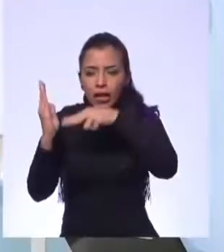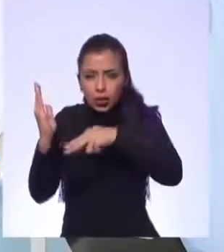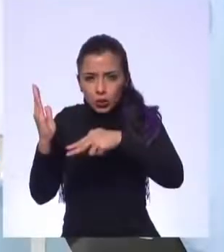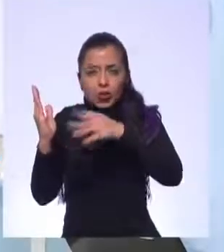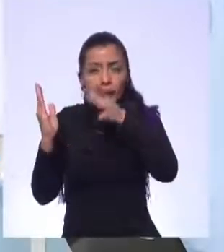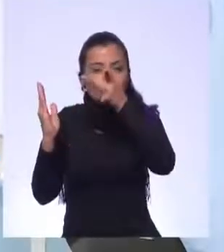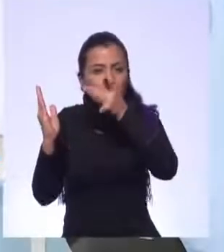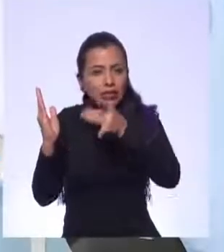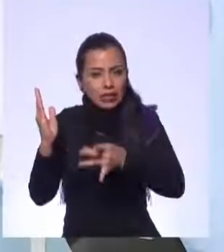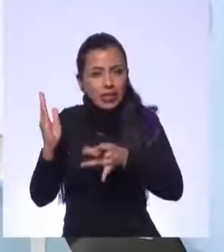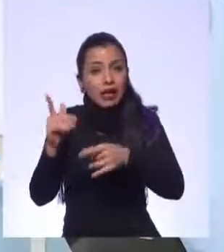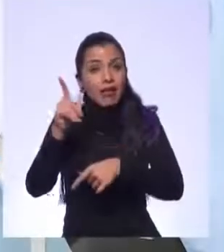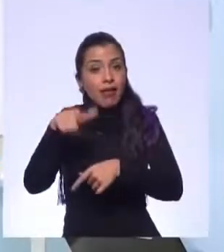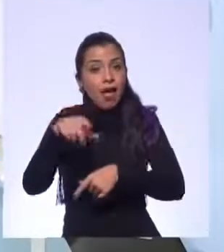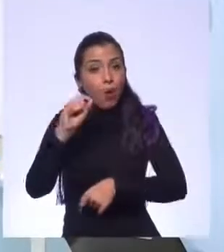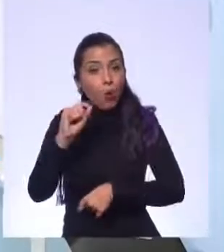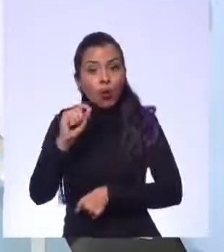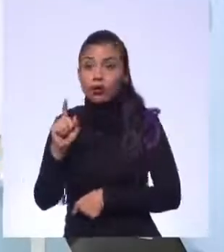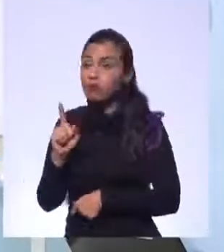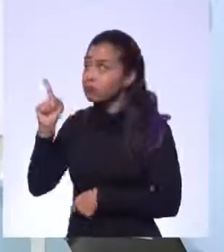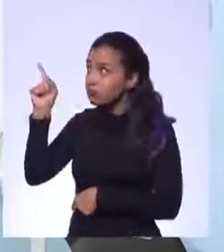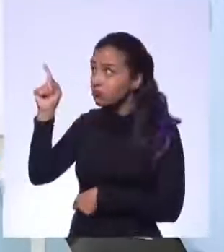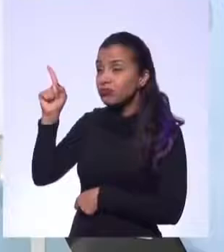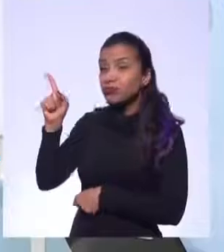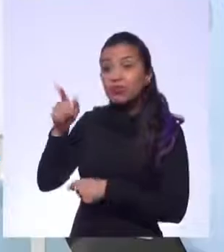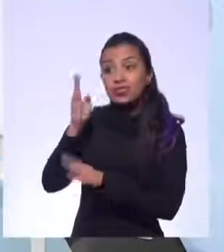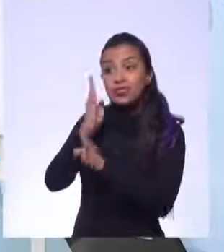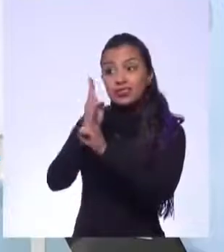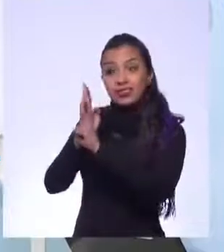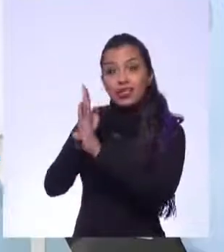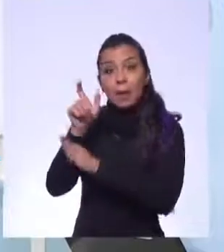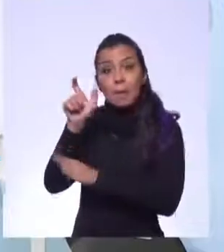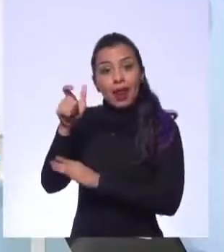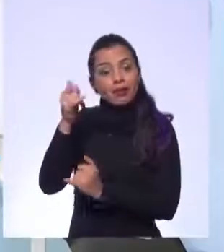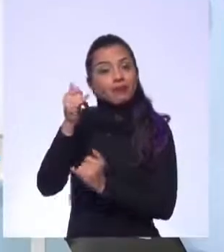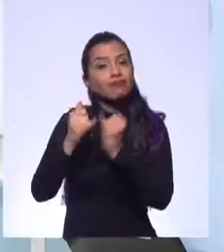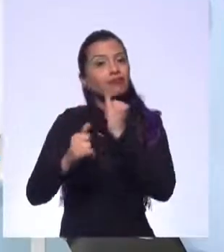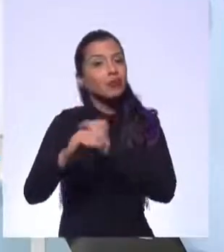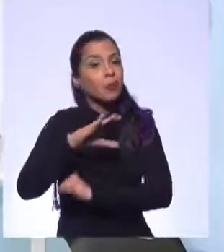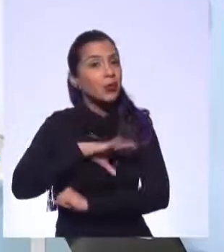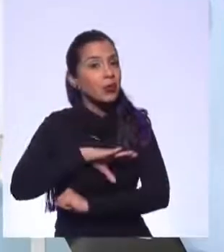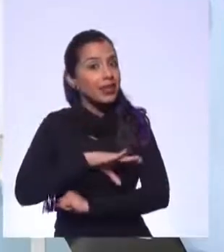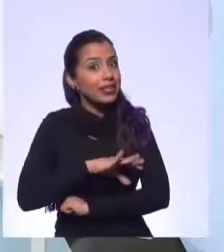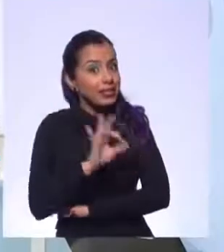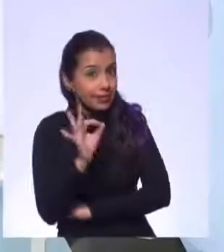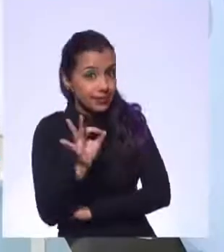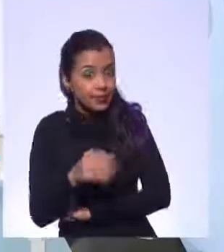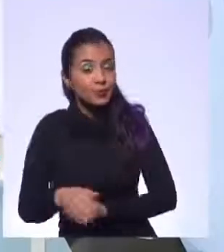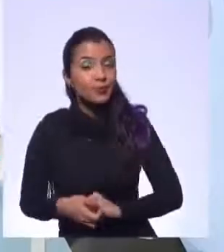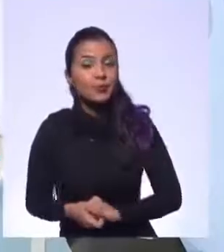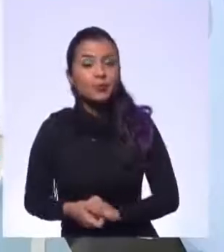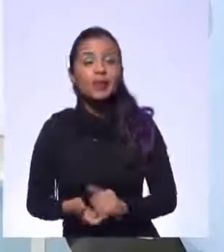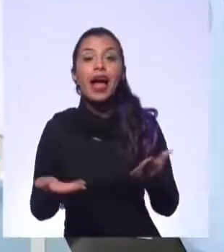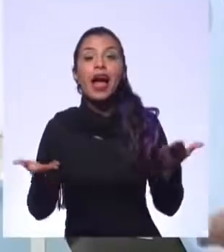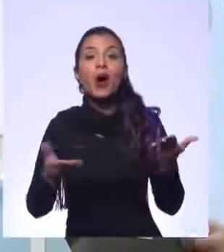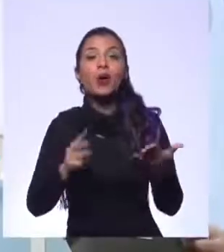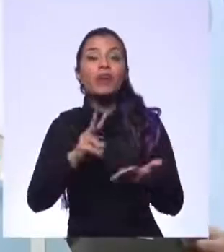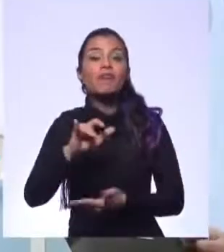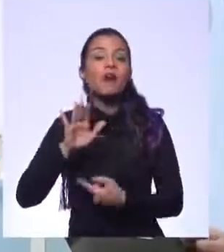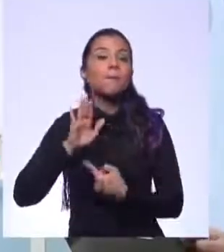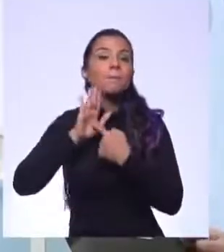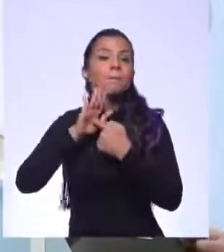o quê? O uso do cognato aqui, tá certo? Então, agora, como nós já fizemos isso, nós vamos para uma tela